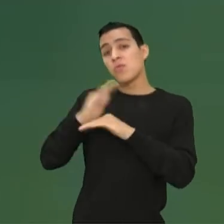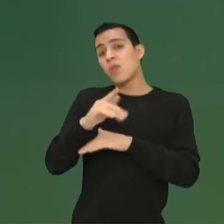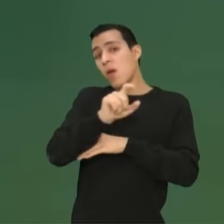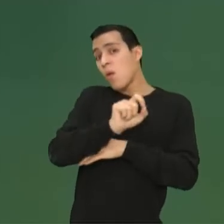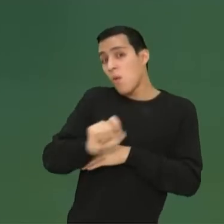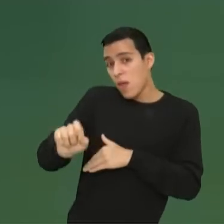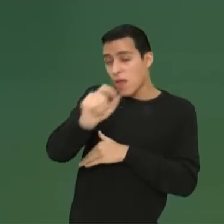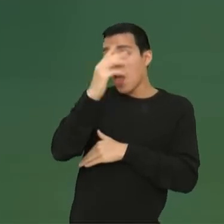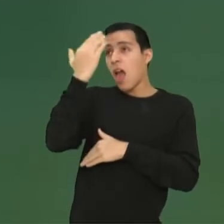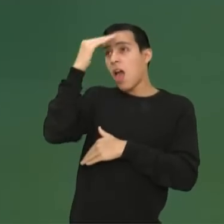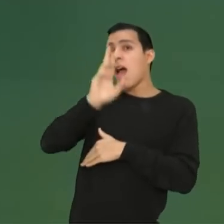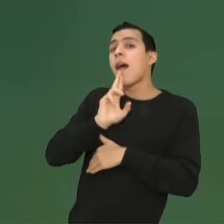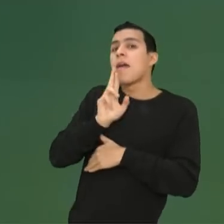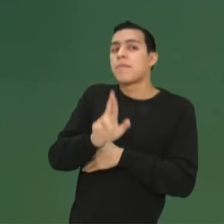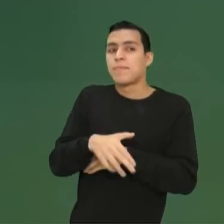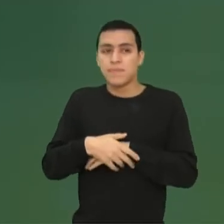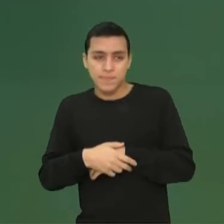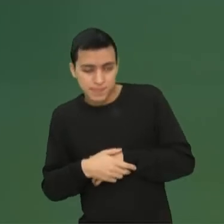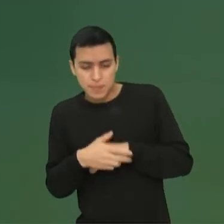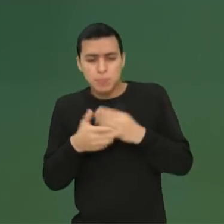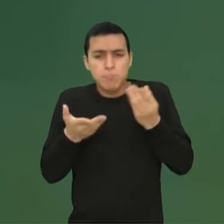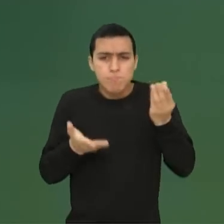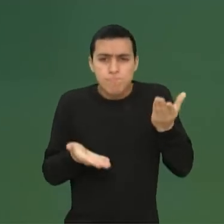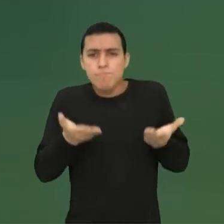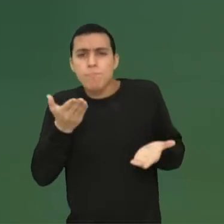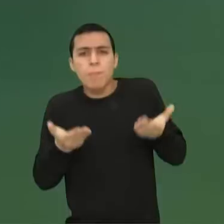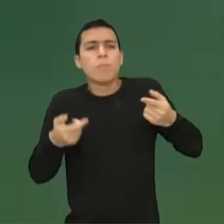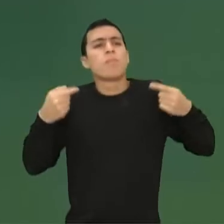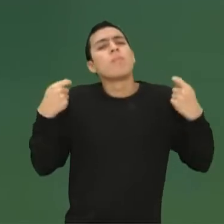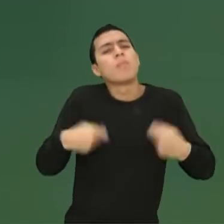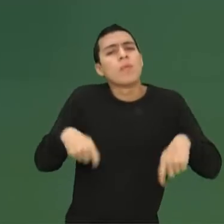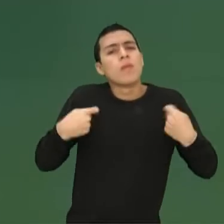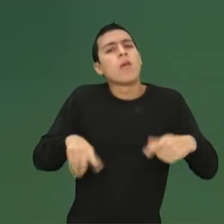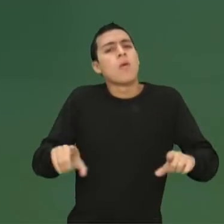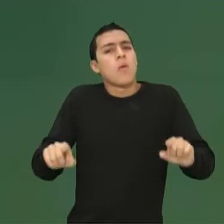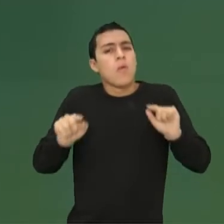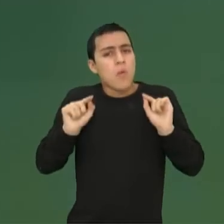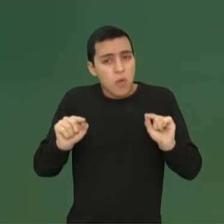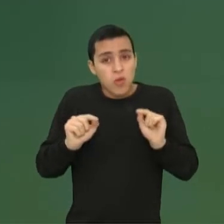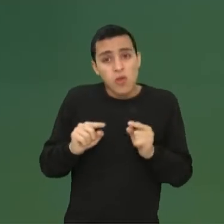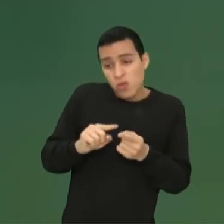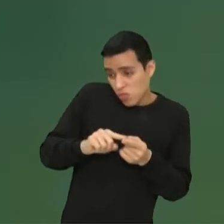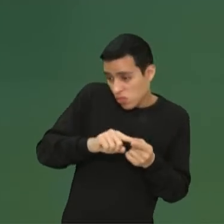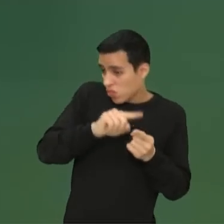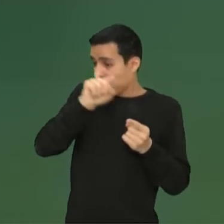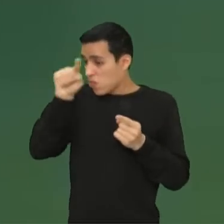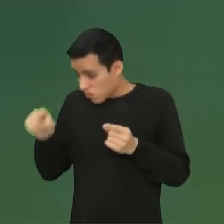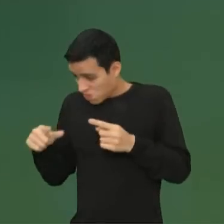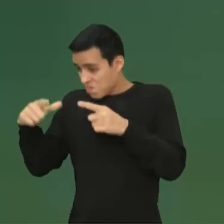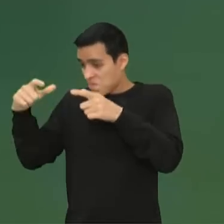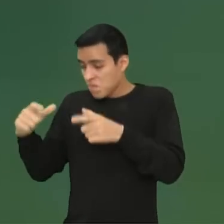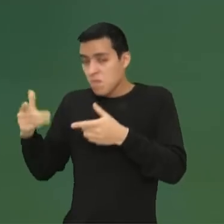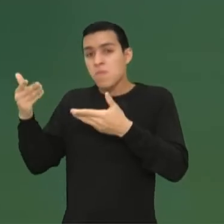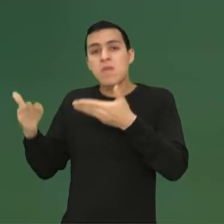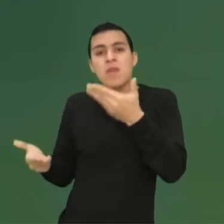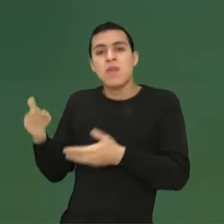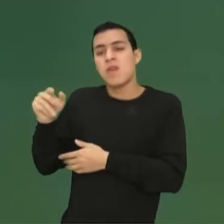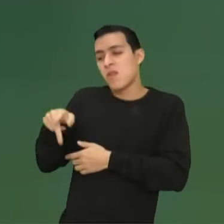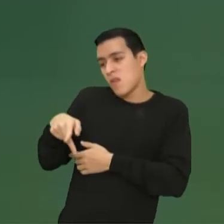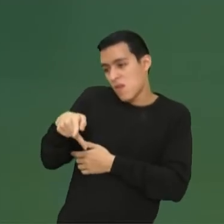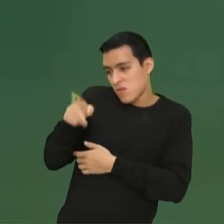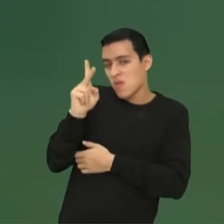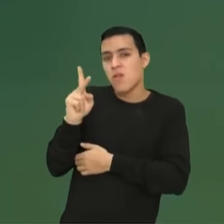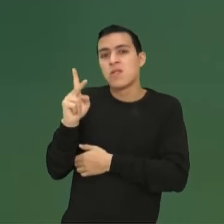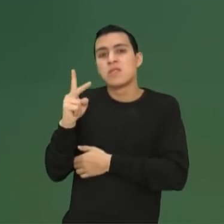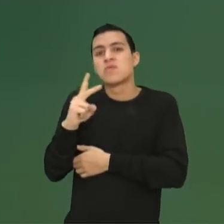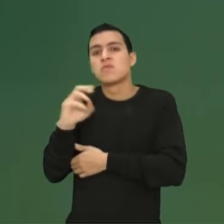da resposta. Para equilibrar a balança, foi necessário colocar no outro prato 2 pezinhos